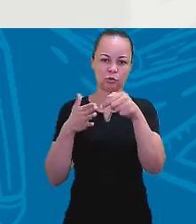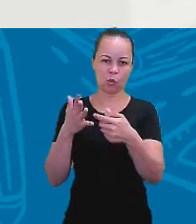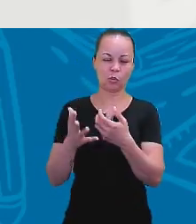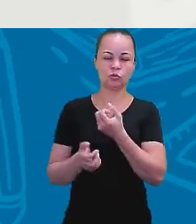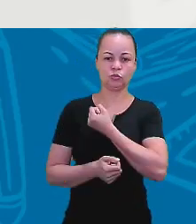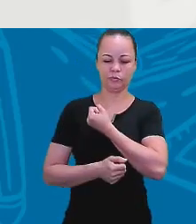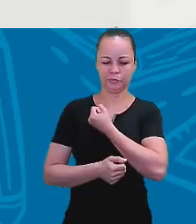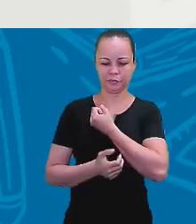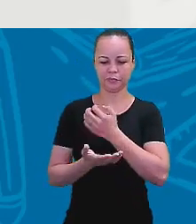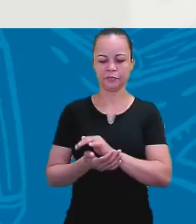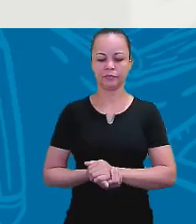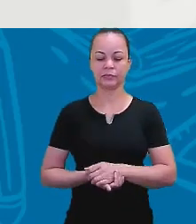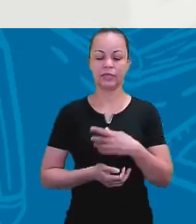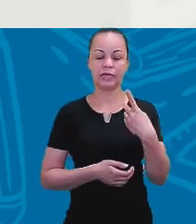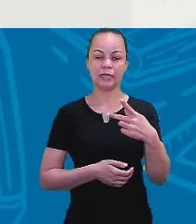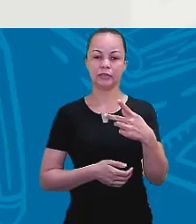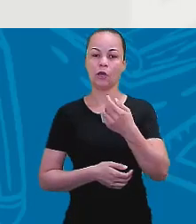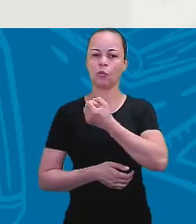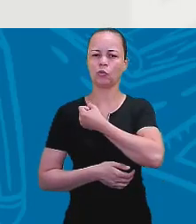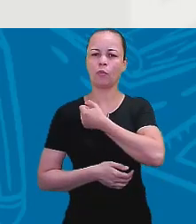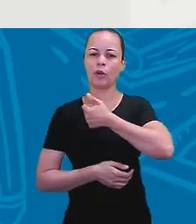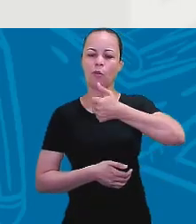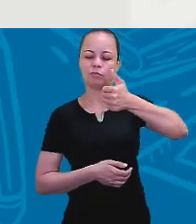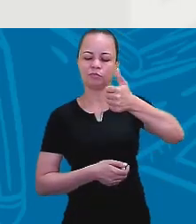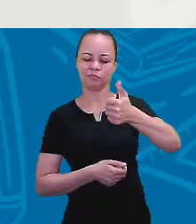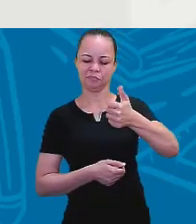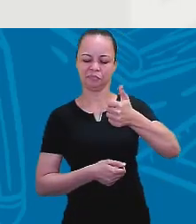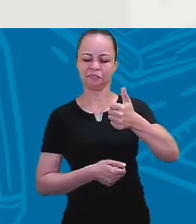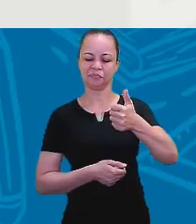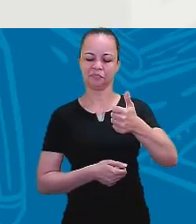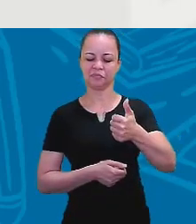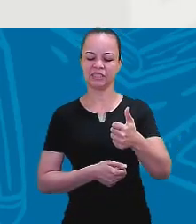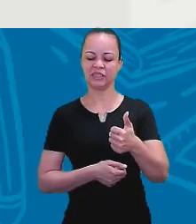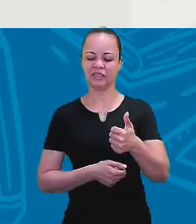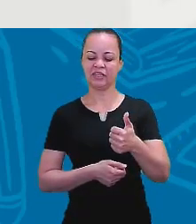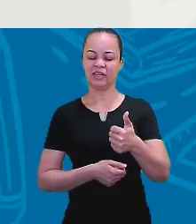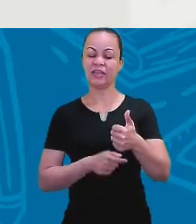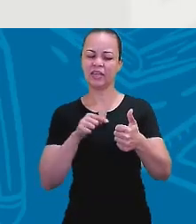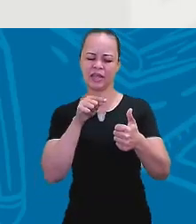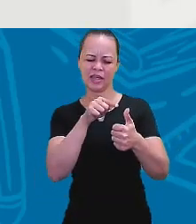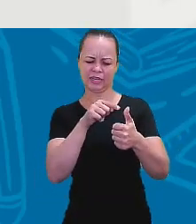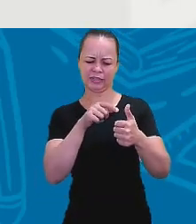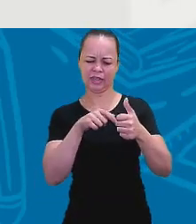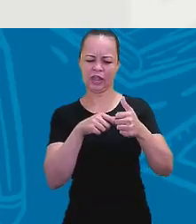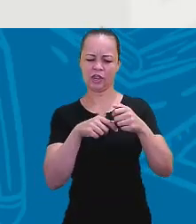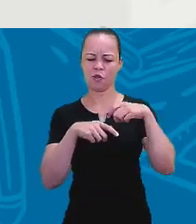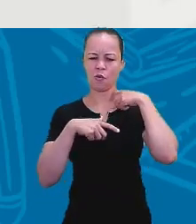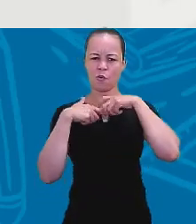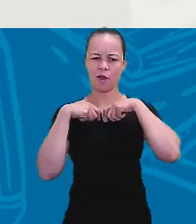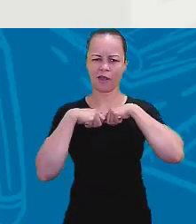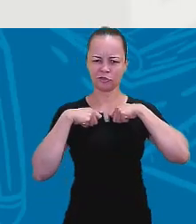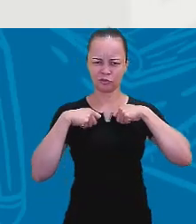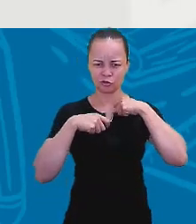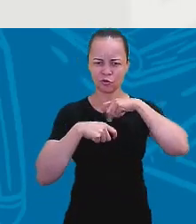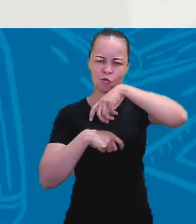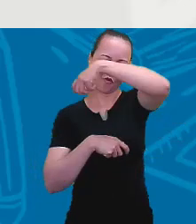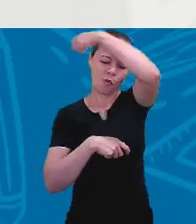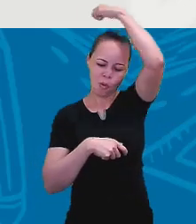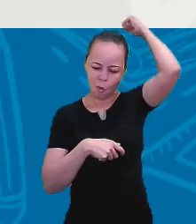aqui é o número 1. Quem conhece o número 1? Ele está com cachecol. Esse aqui é o